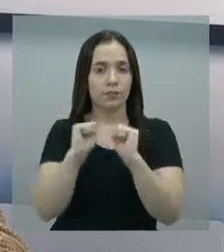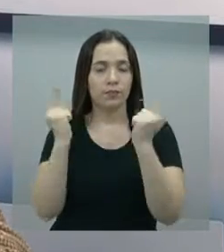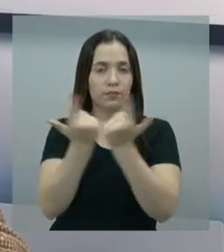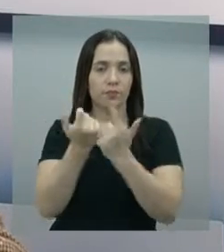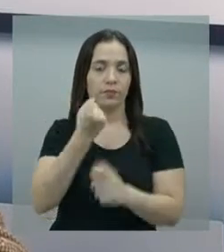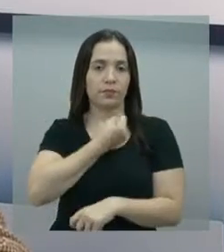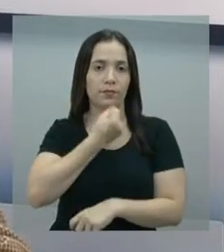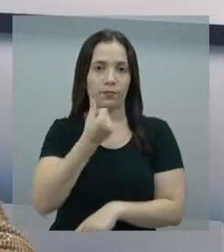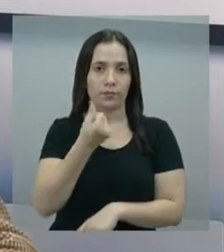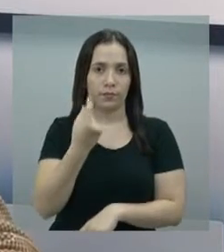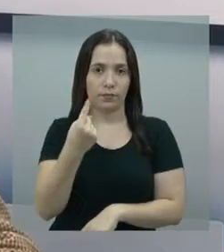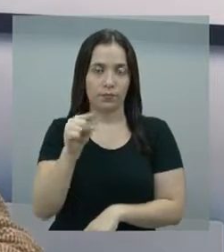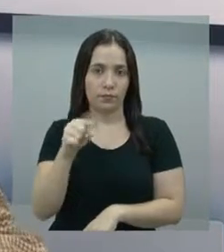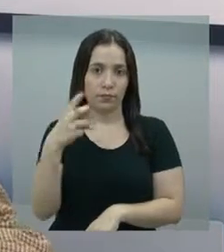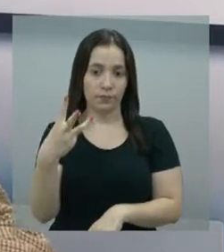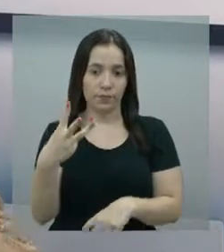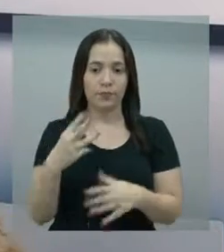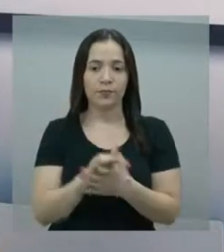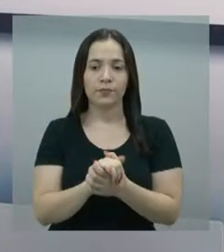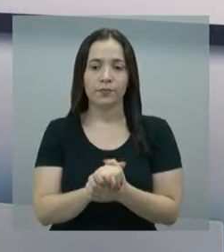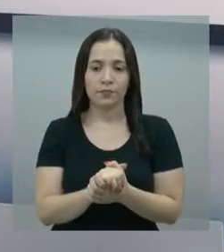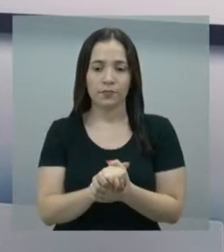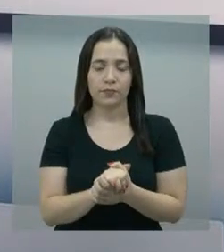TV Assembleia, canal